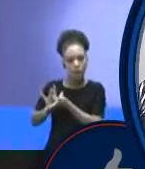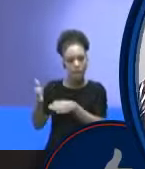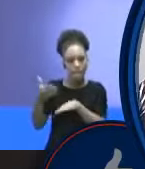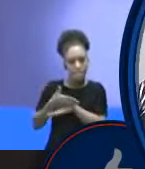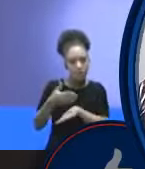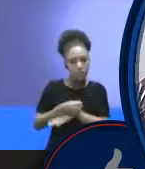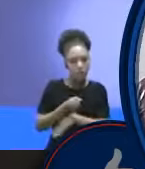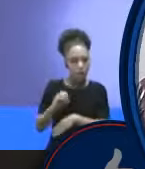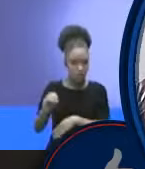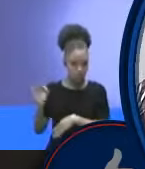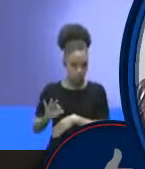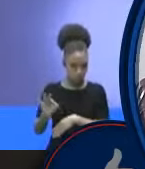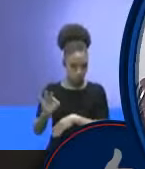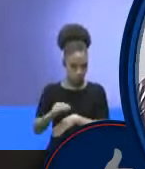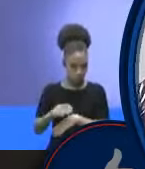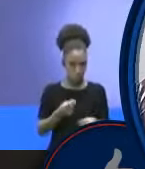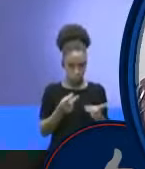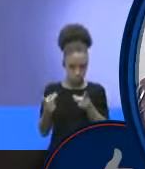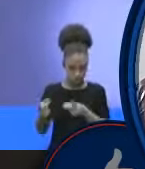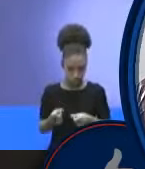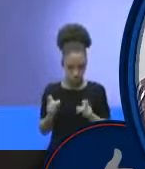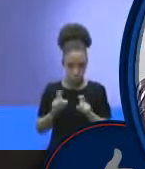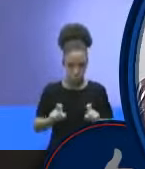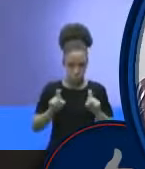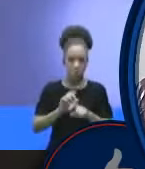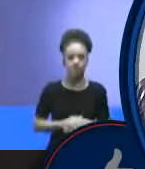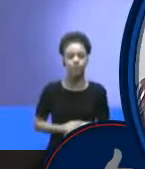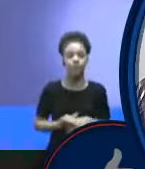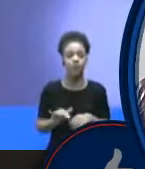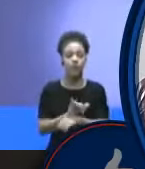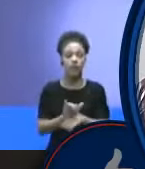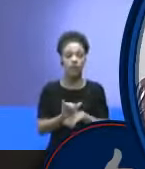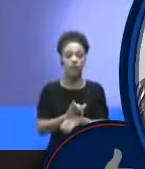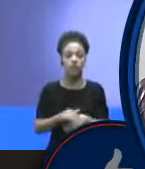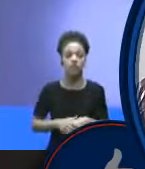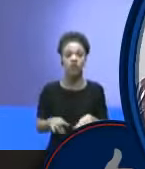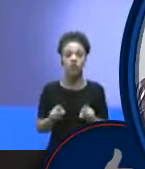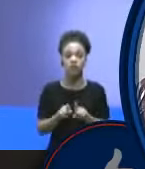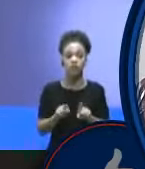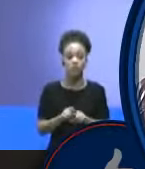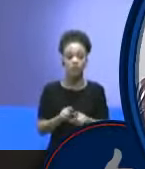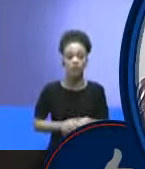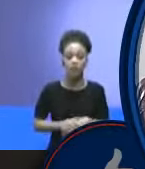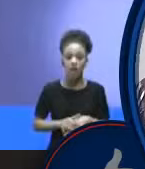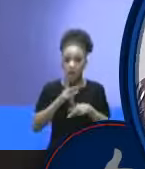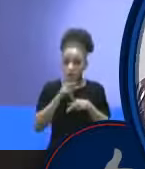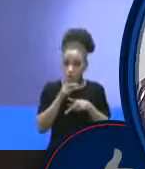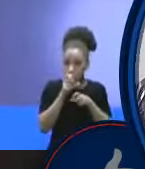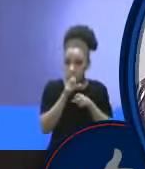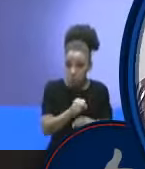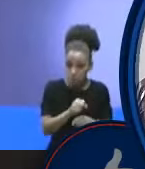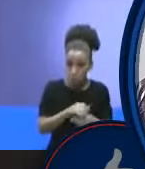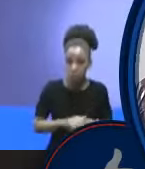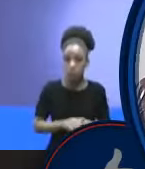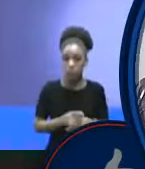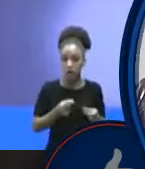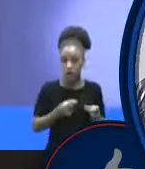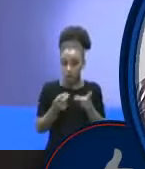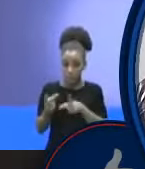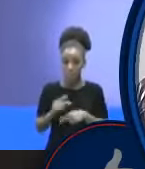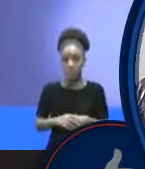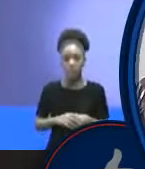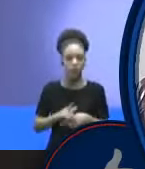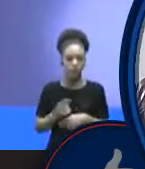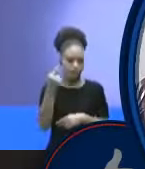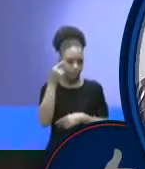80% da venda do e-commerce. A estratégia omnicanal também é uma poderosa alavanca de fidelização. Poderosa.